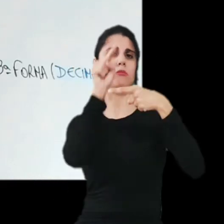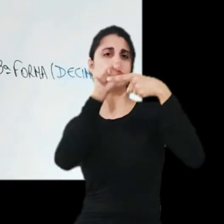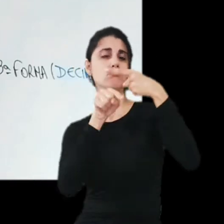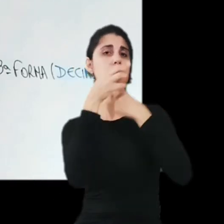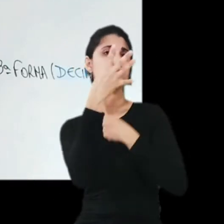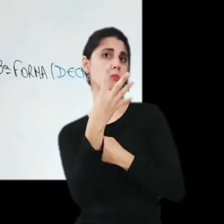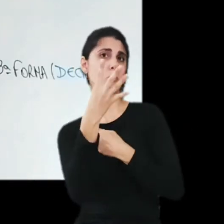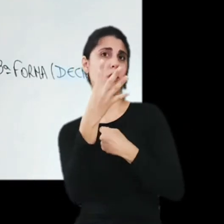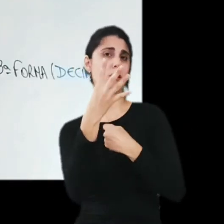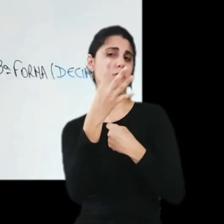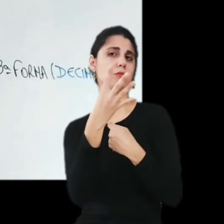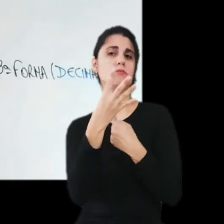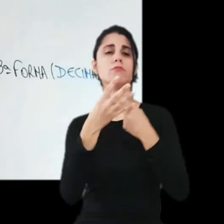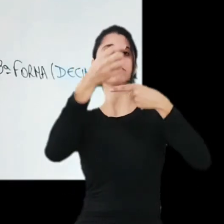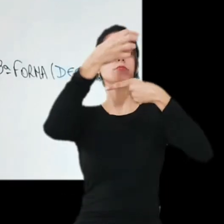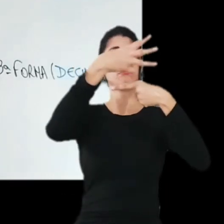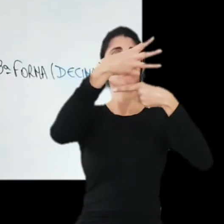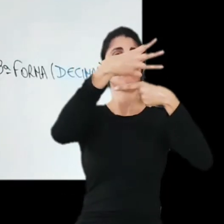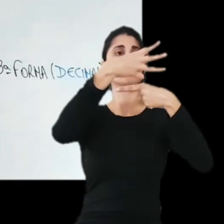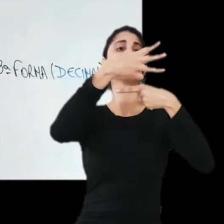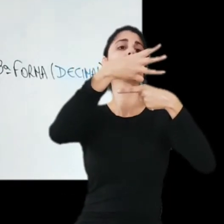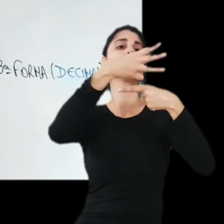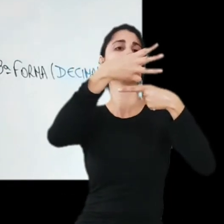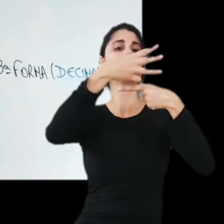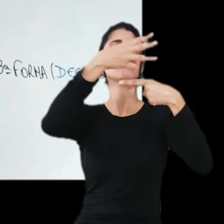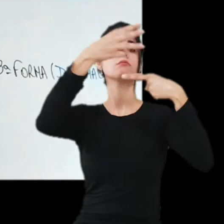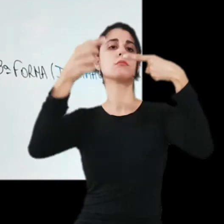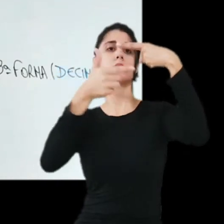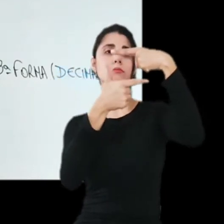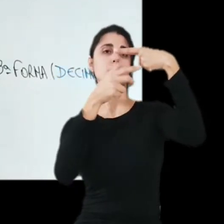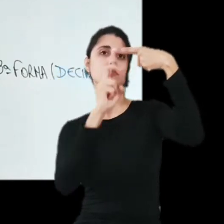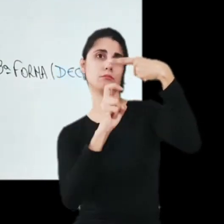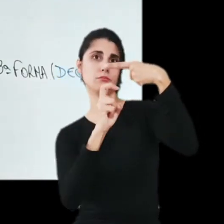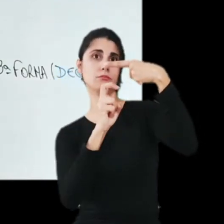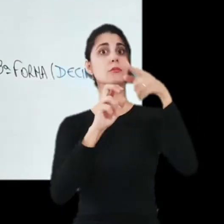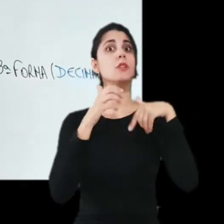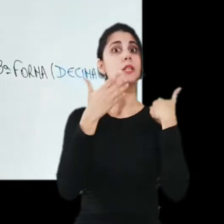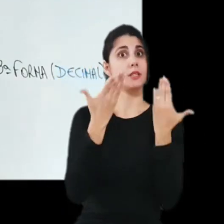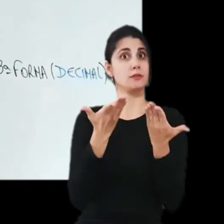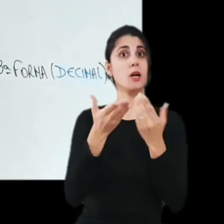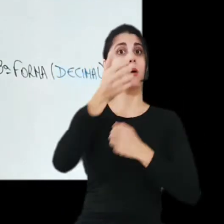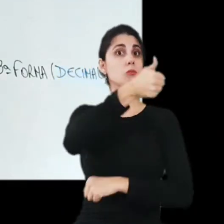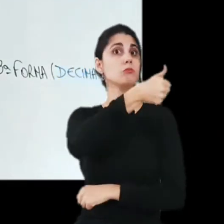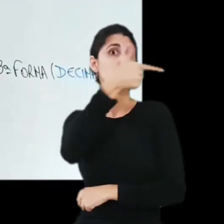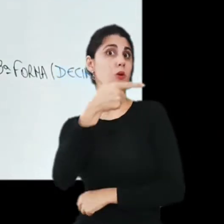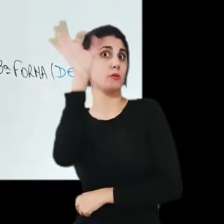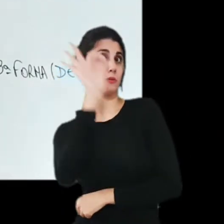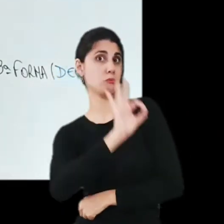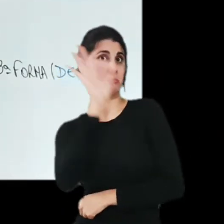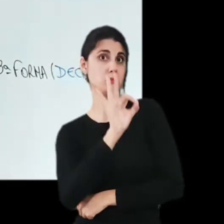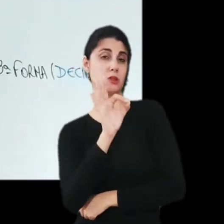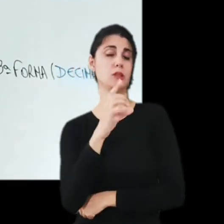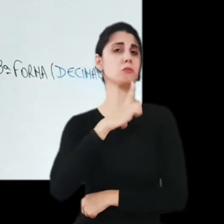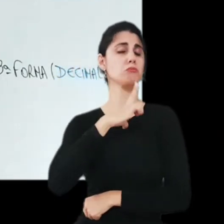ficaria a fração 3 sobre 25. Veja que 12% tem como